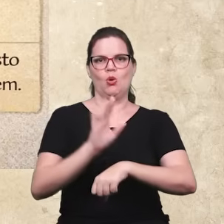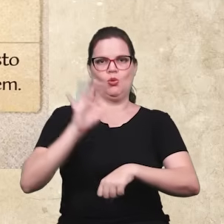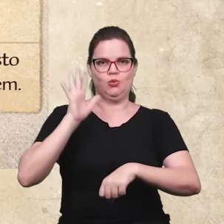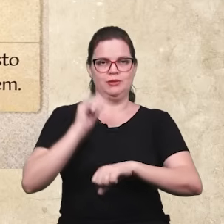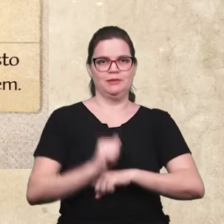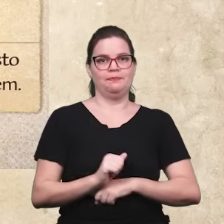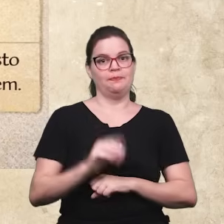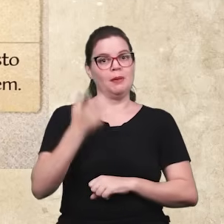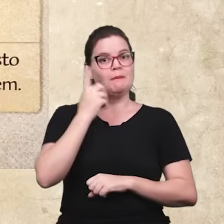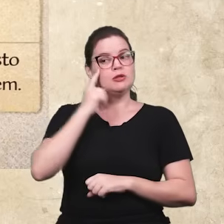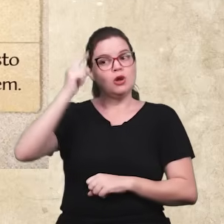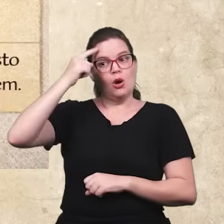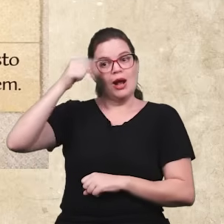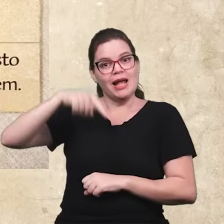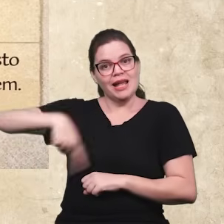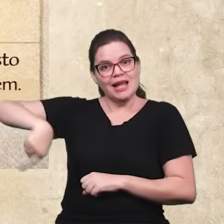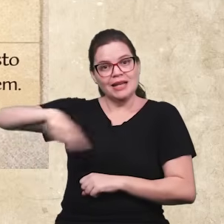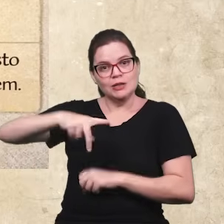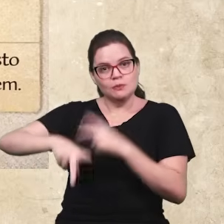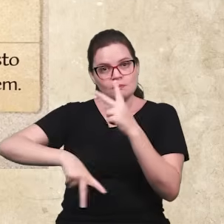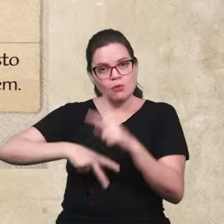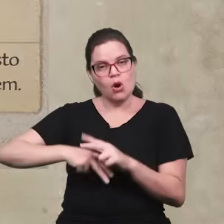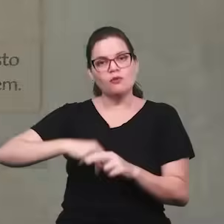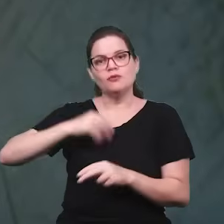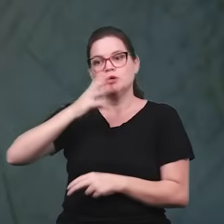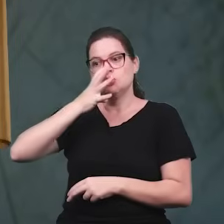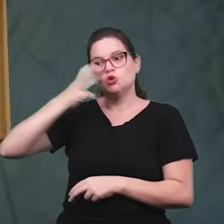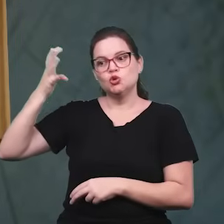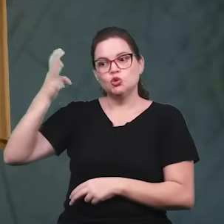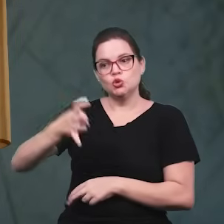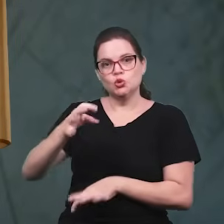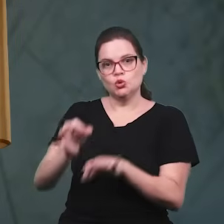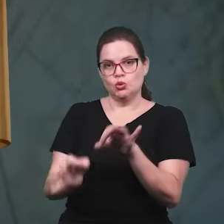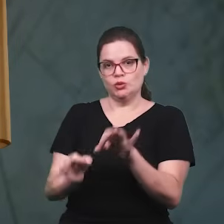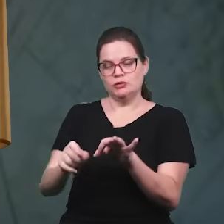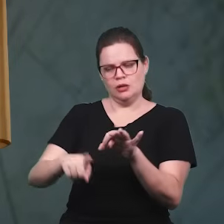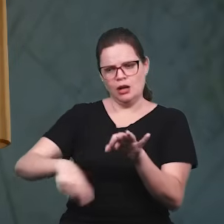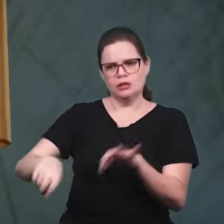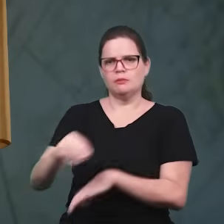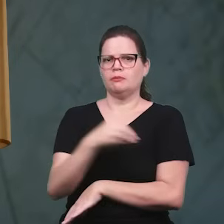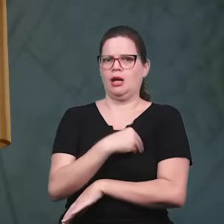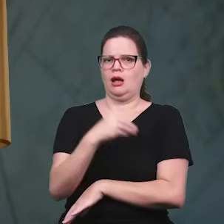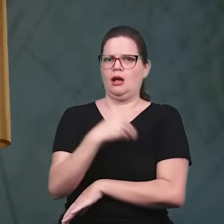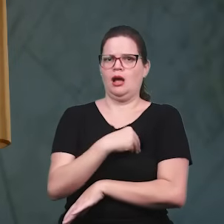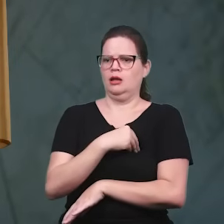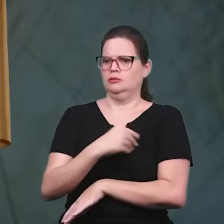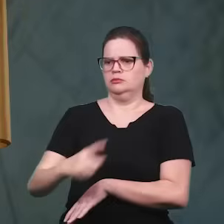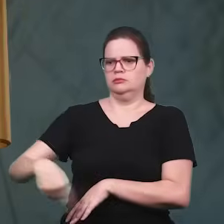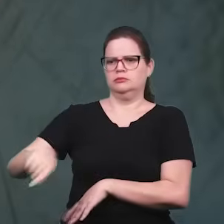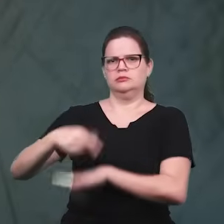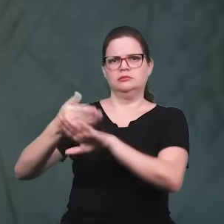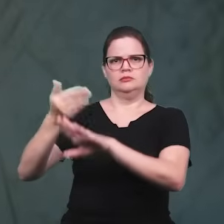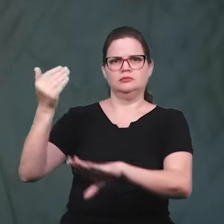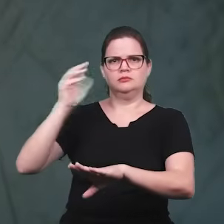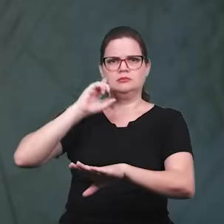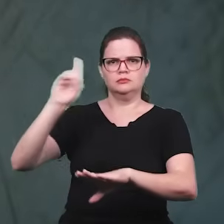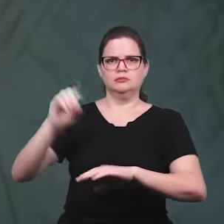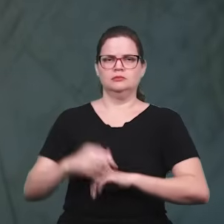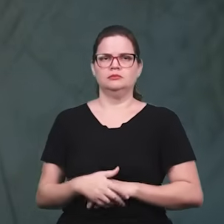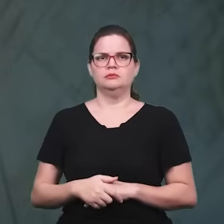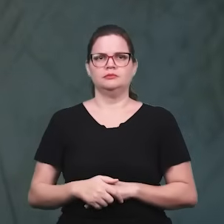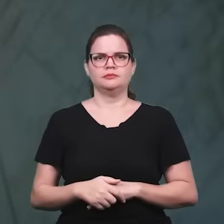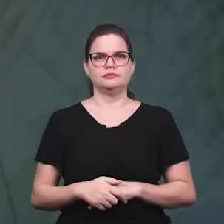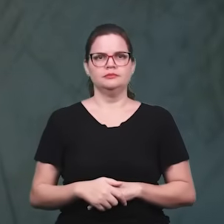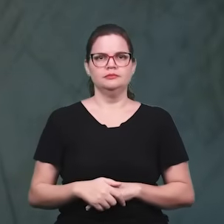uma maldição, né? E nós sabemos que todo homem pecou, destituído foi da glória de Deus. Agora, o